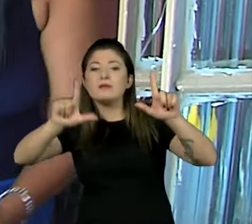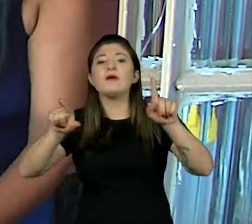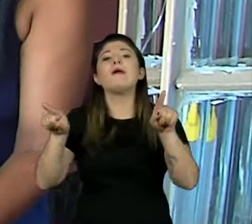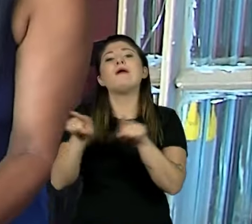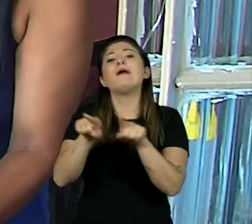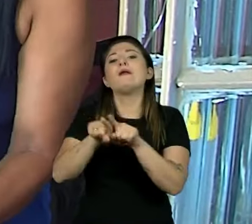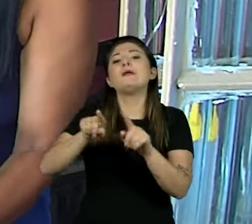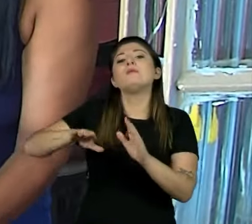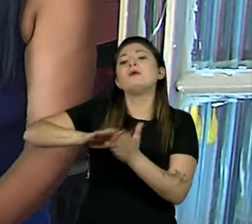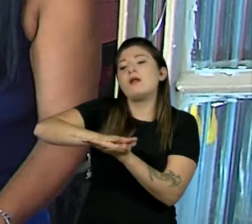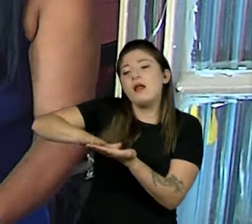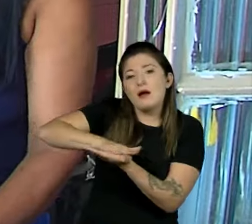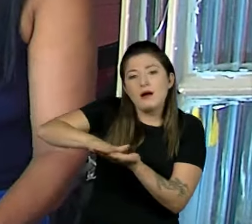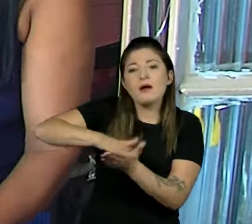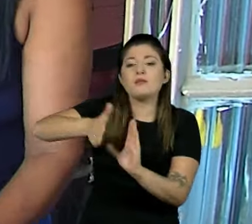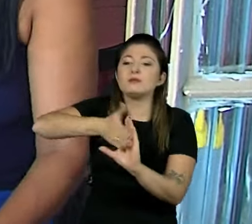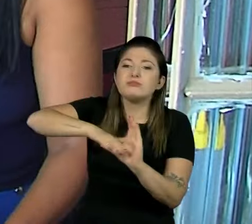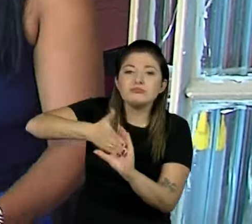da casa.